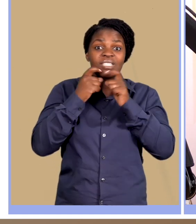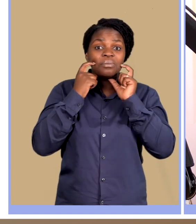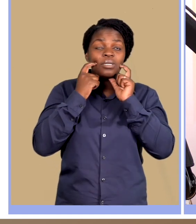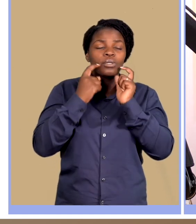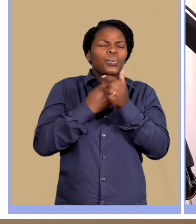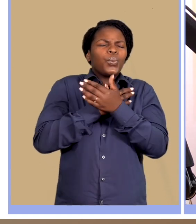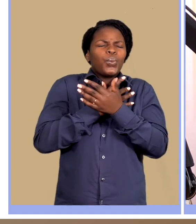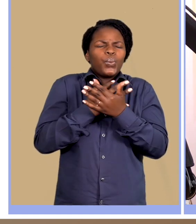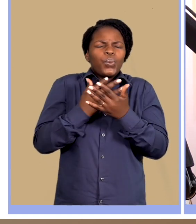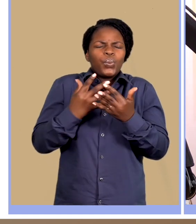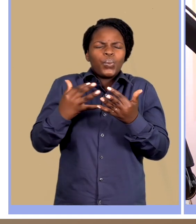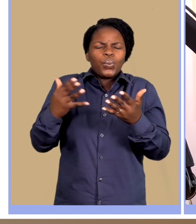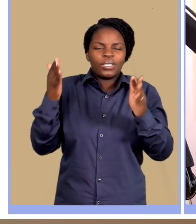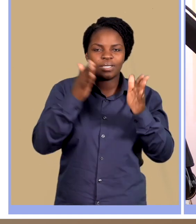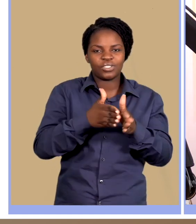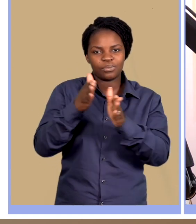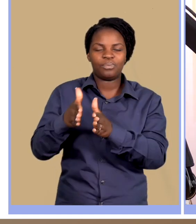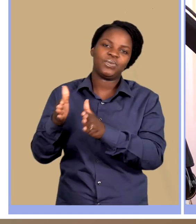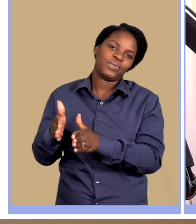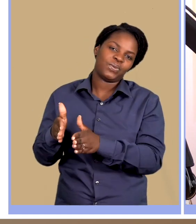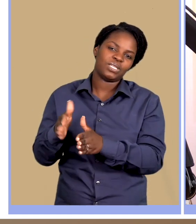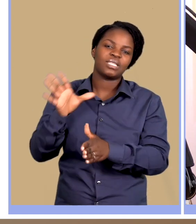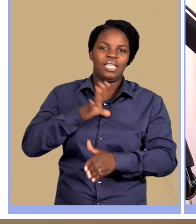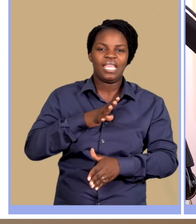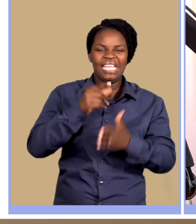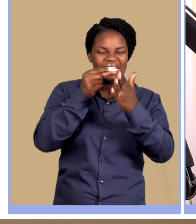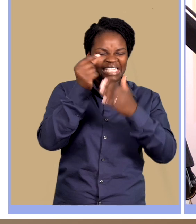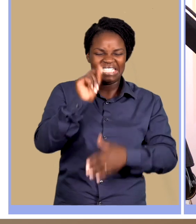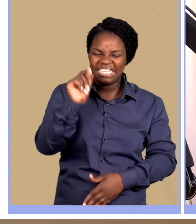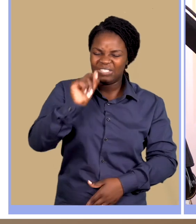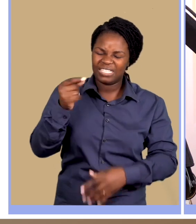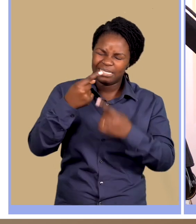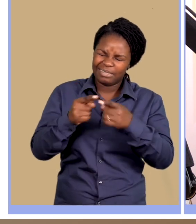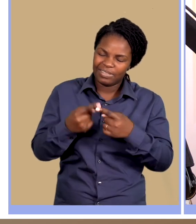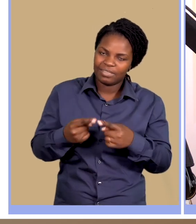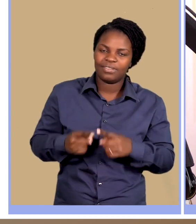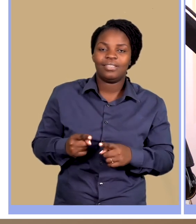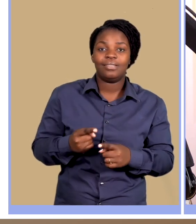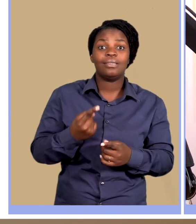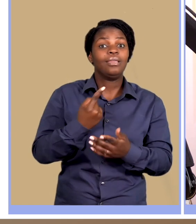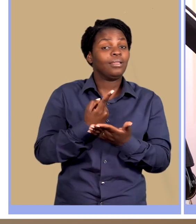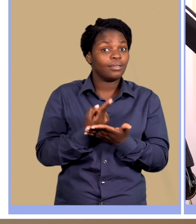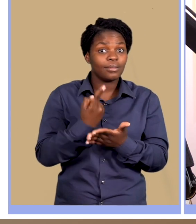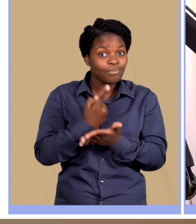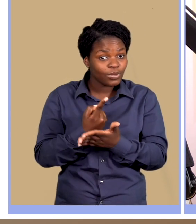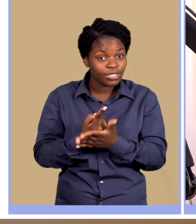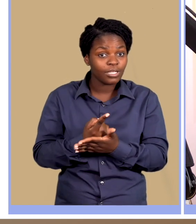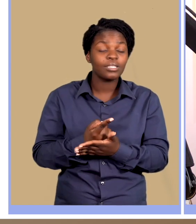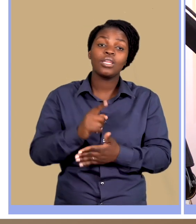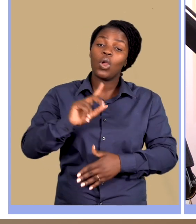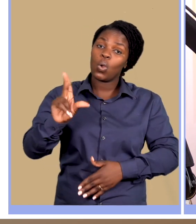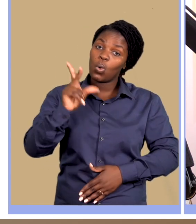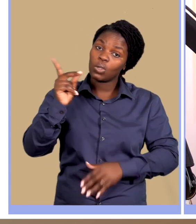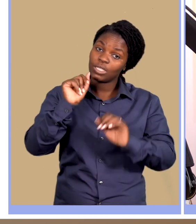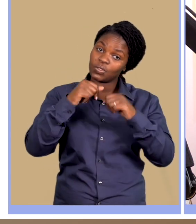157 distritos e podemos ver qual demanda nós temos. Estamos a falar de emergência situada,